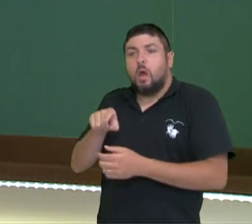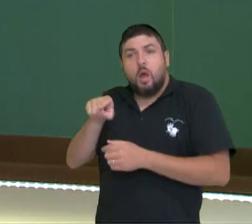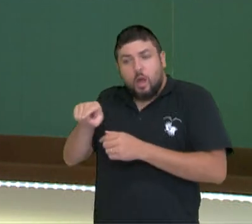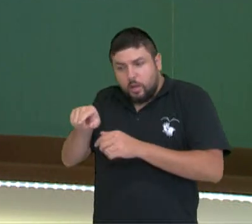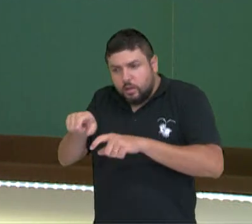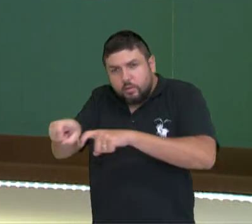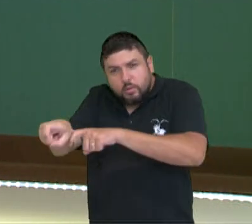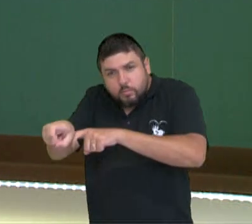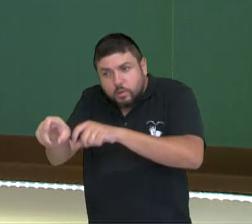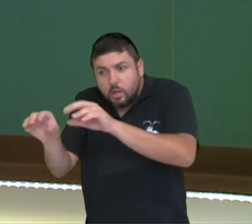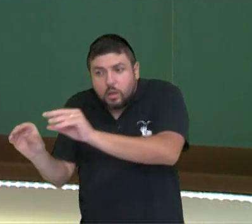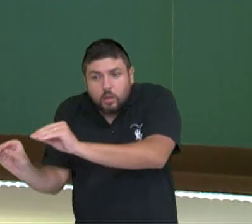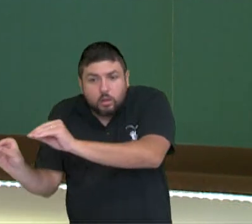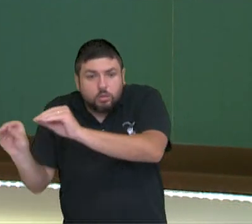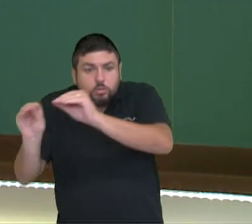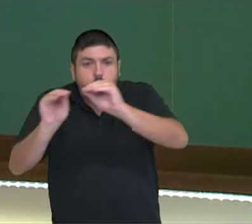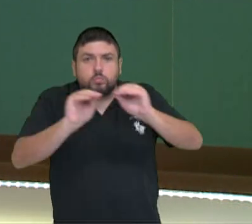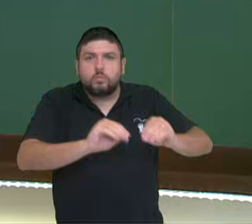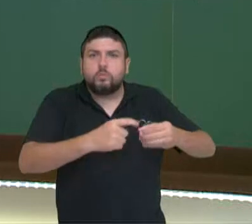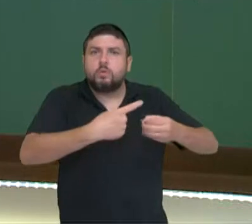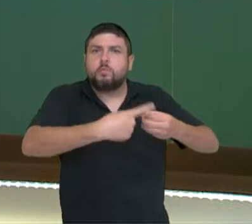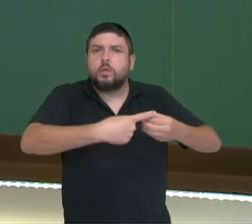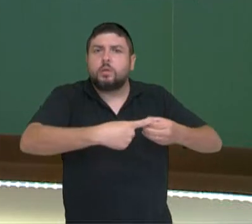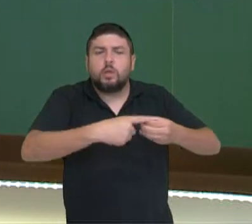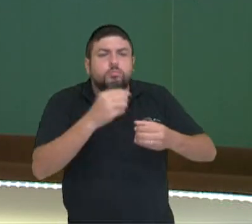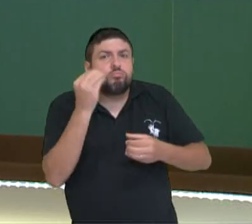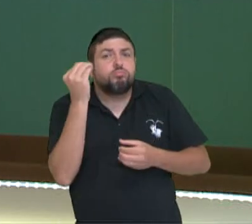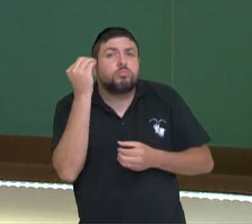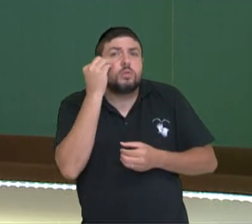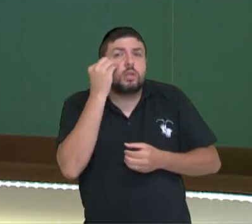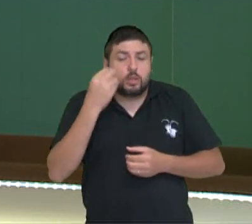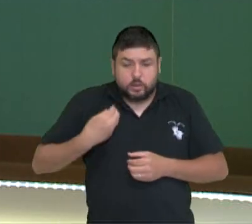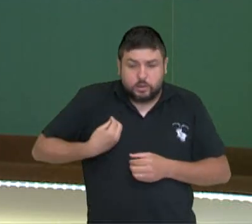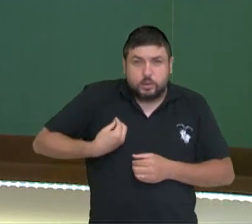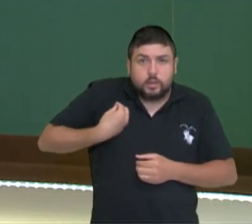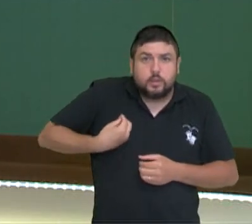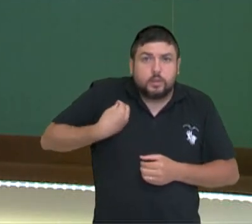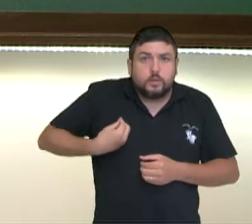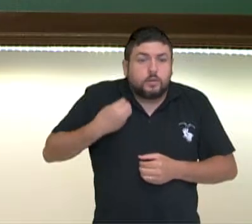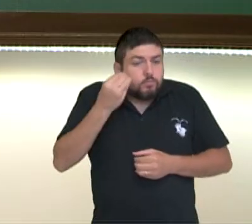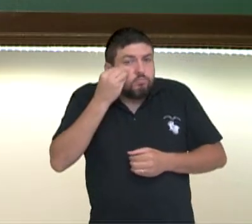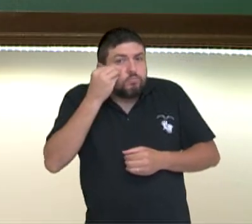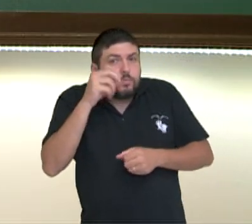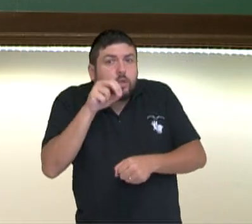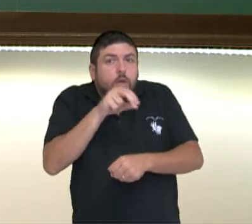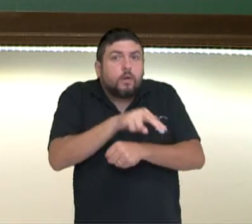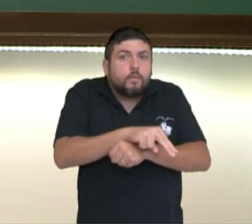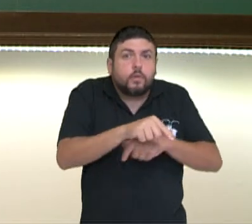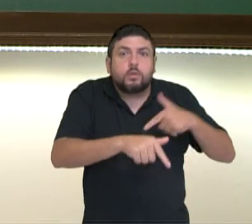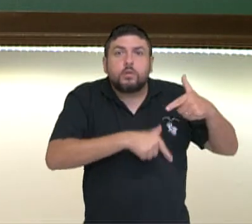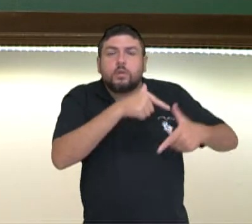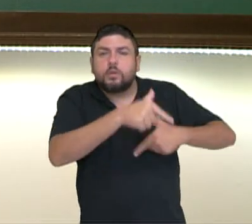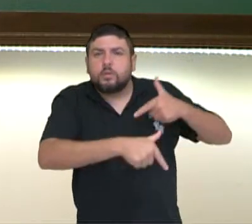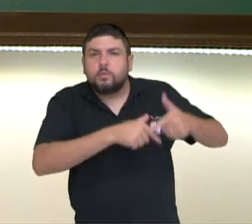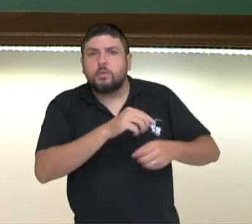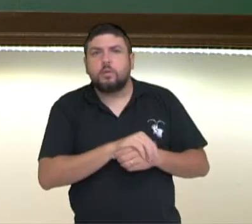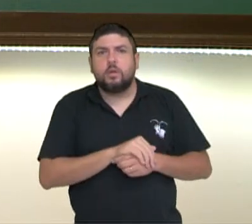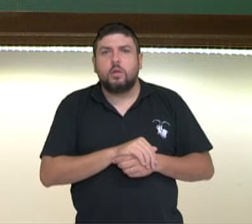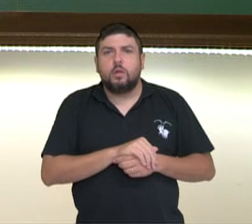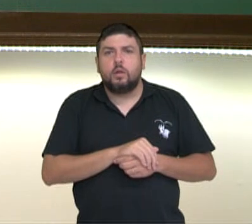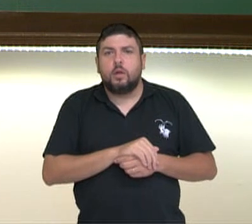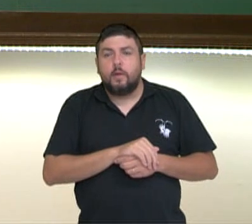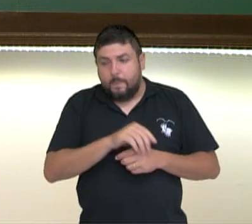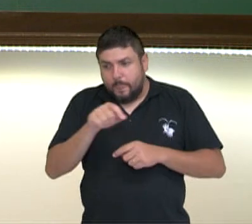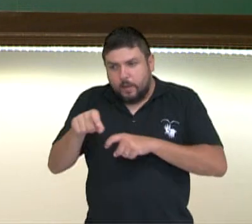de trabalhar, de sobreviver. E vão ser esses mesmos camponeses que vagam pelas cidades inglesas,